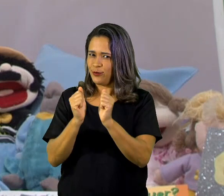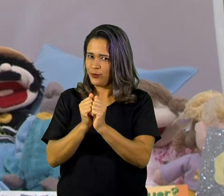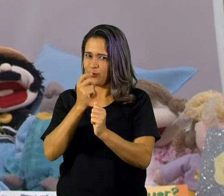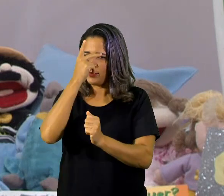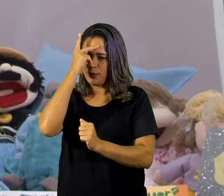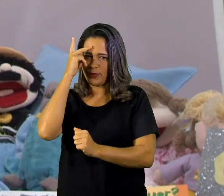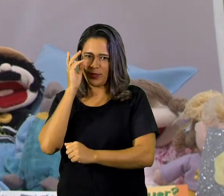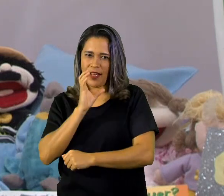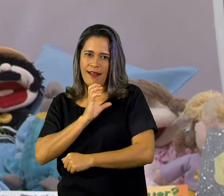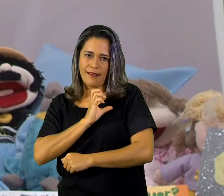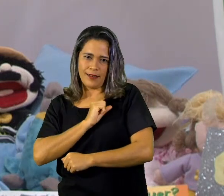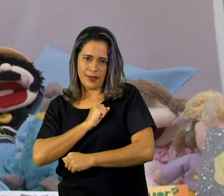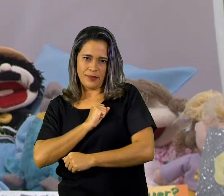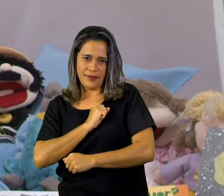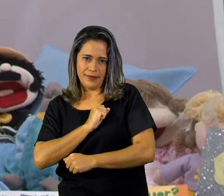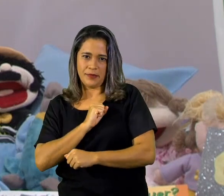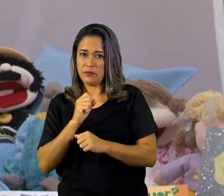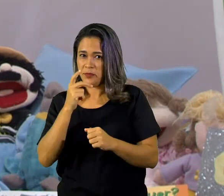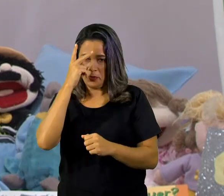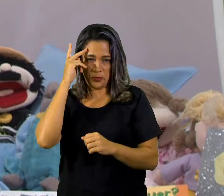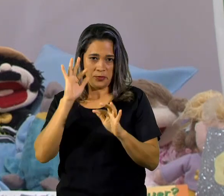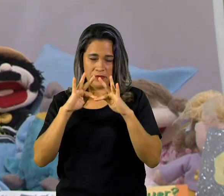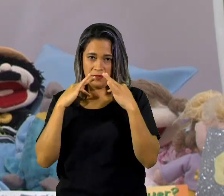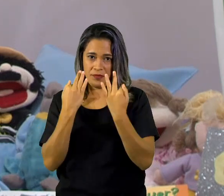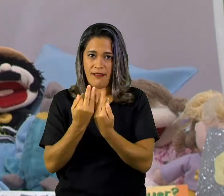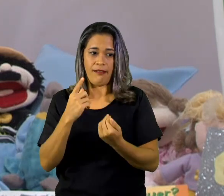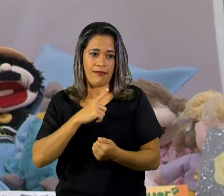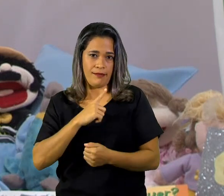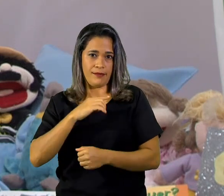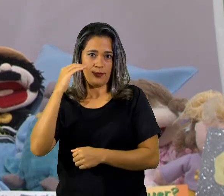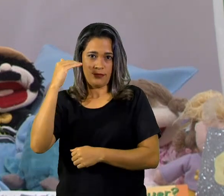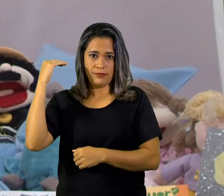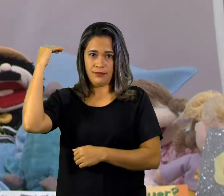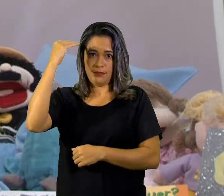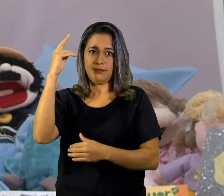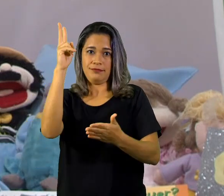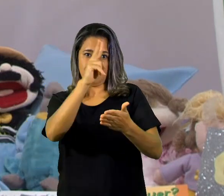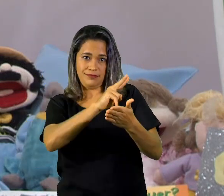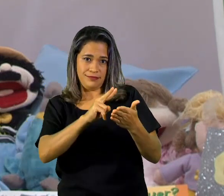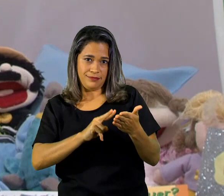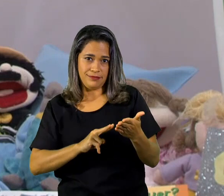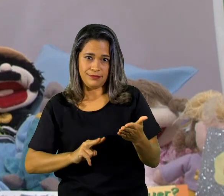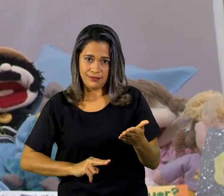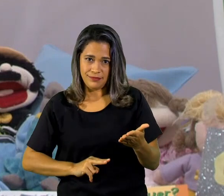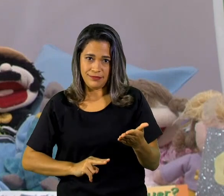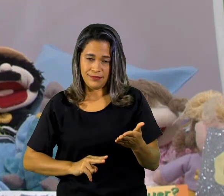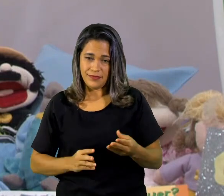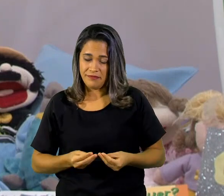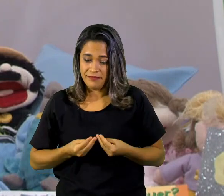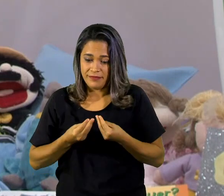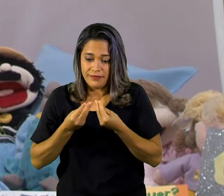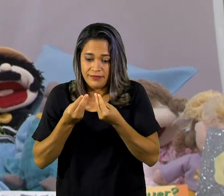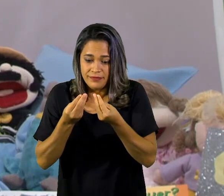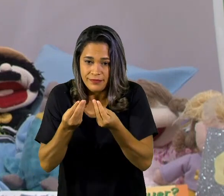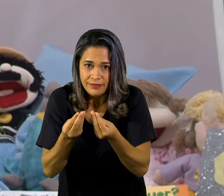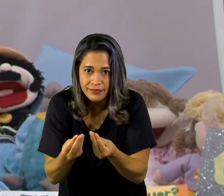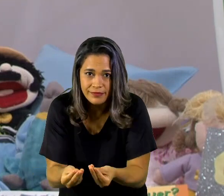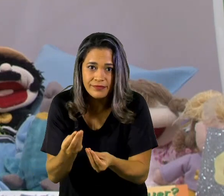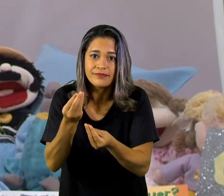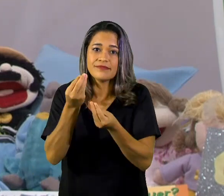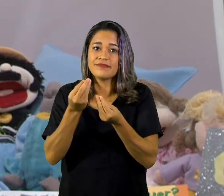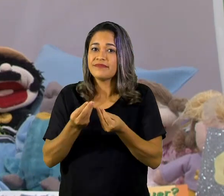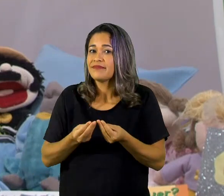família, ela tem um adulto leitor que vai trazer para ela uma história,